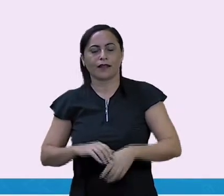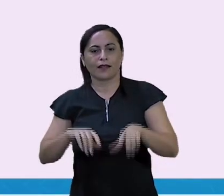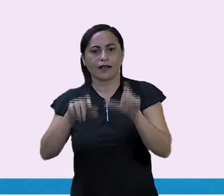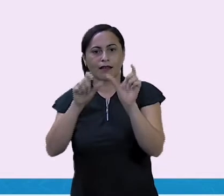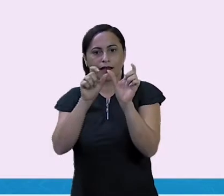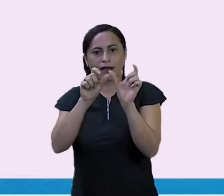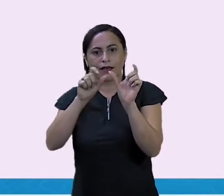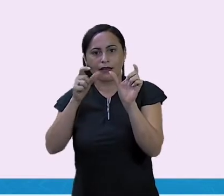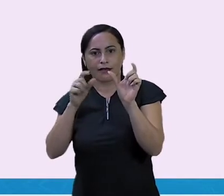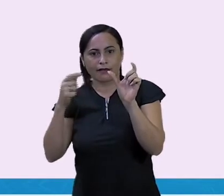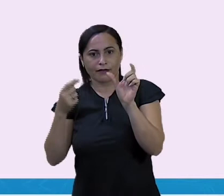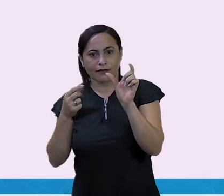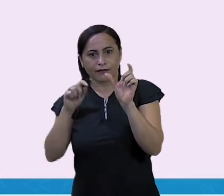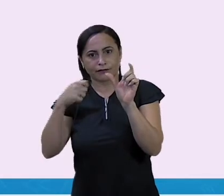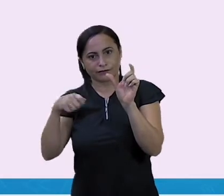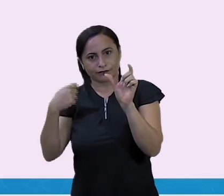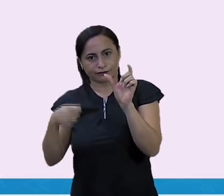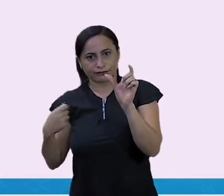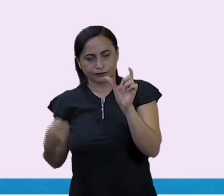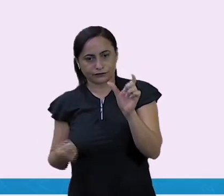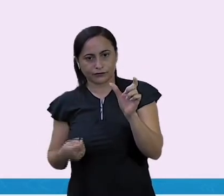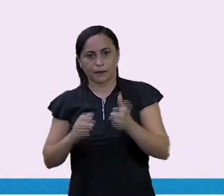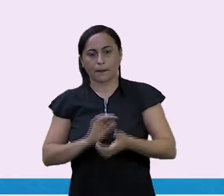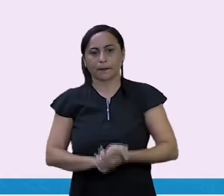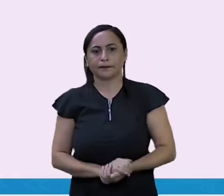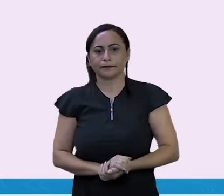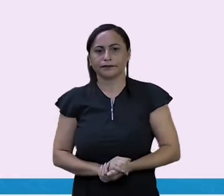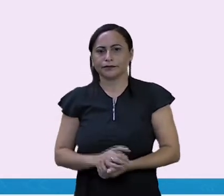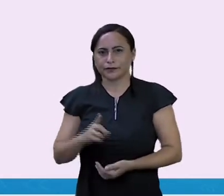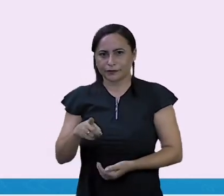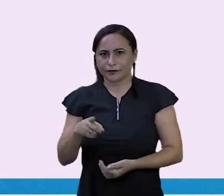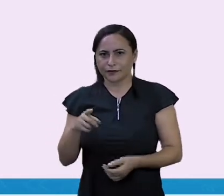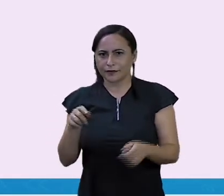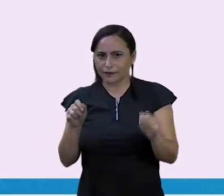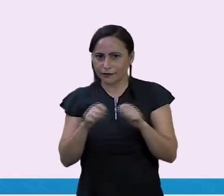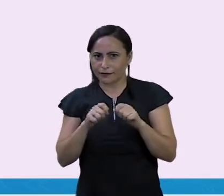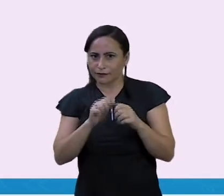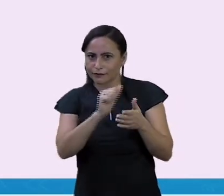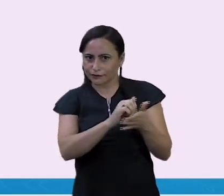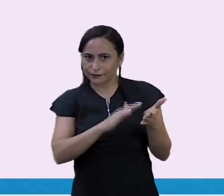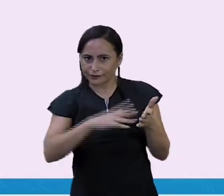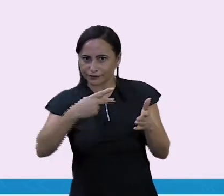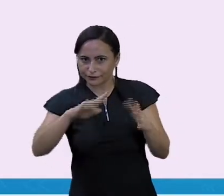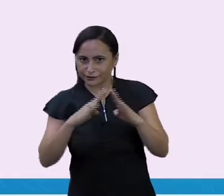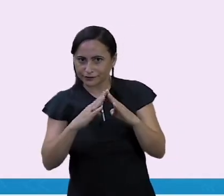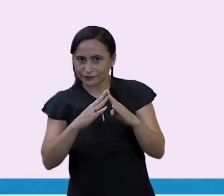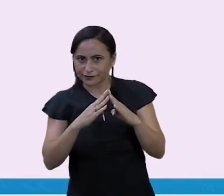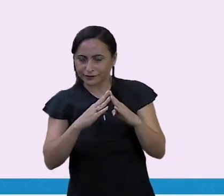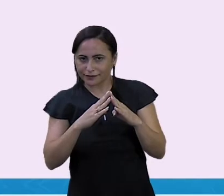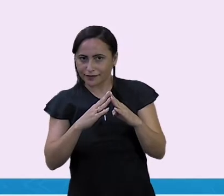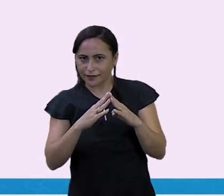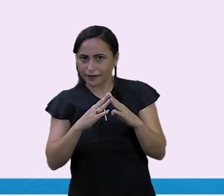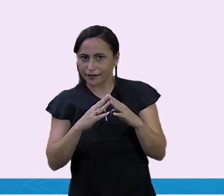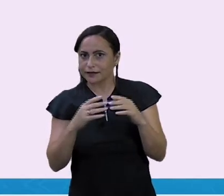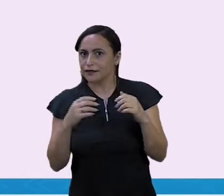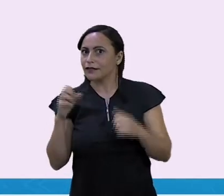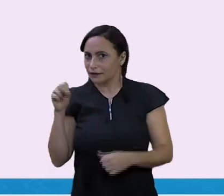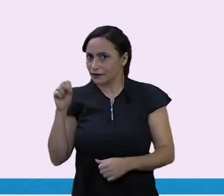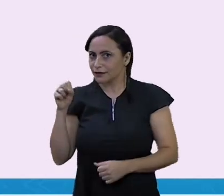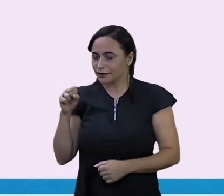polissemia. E você está fazendo essas atividades aí em casa? Está tirando um tempinho para